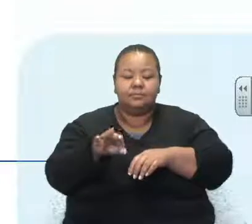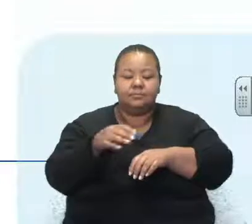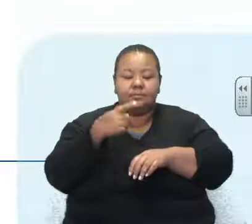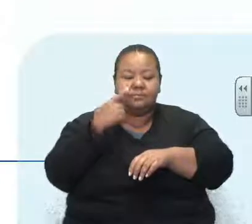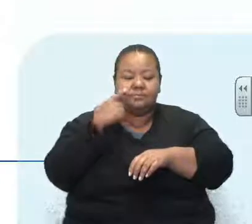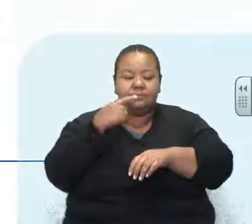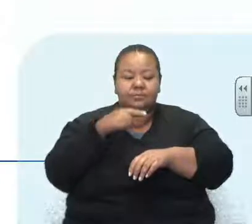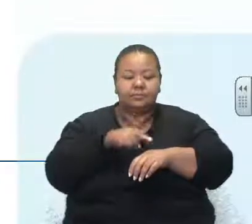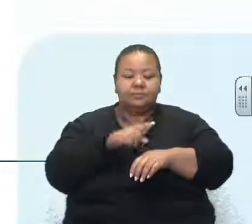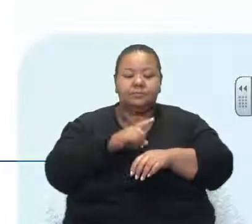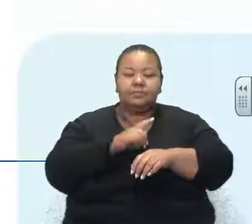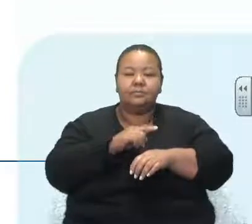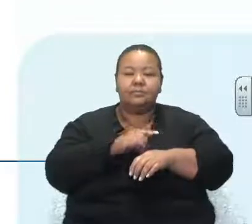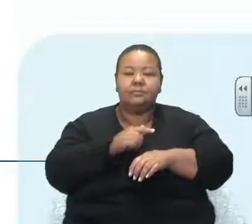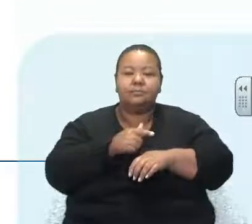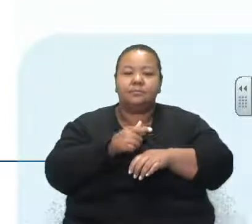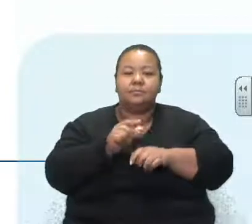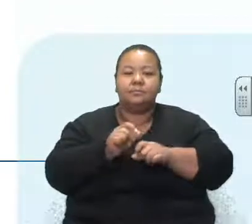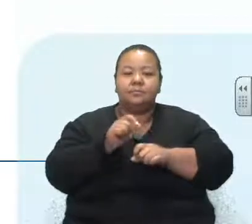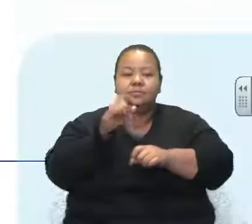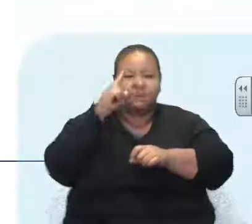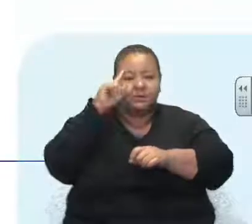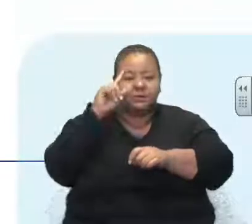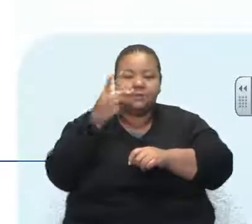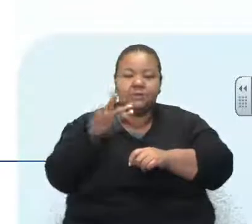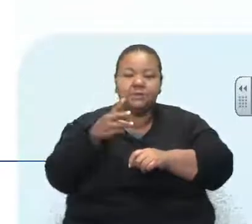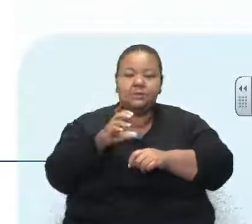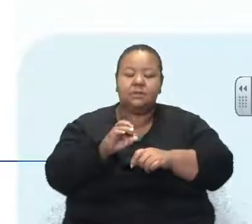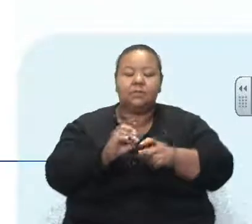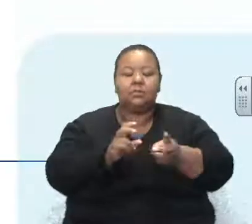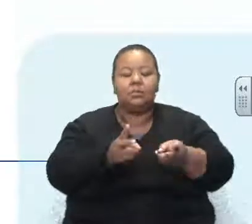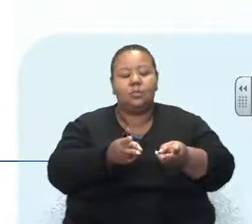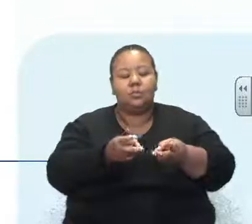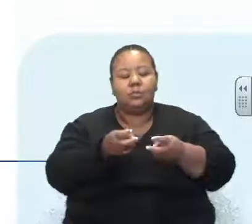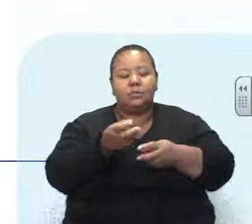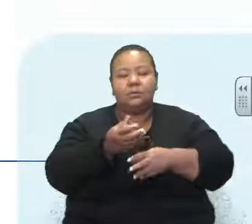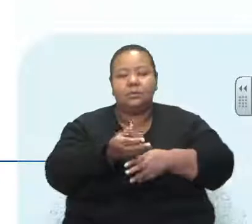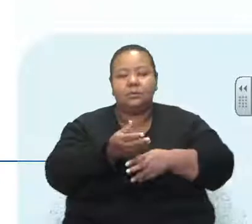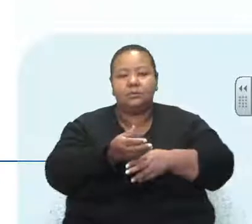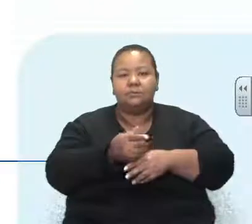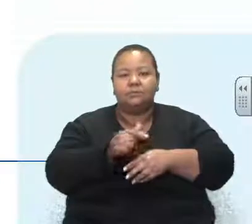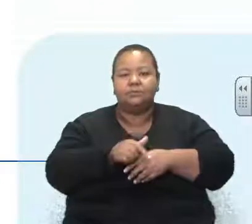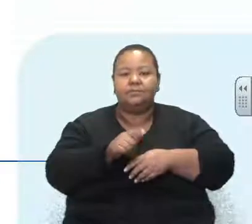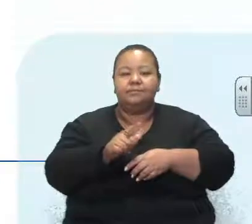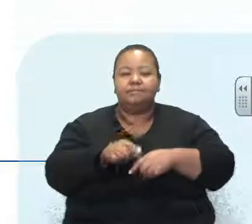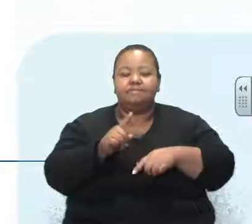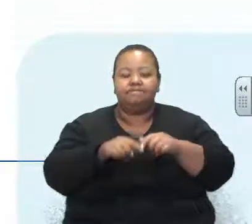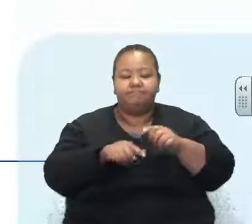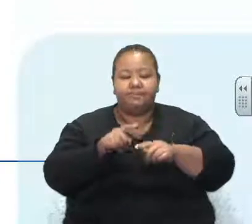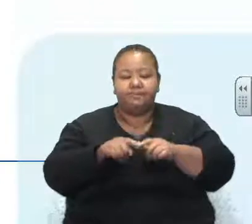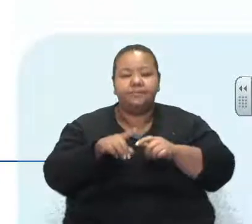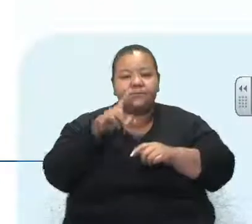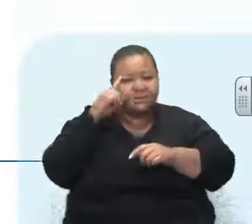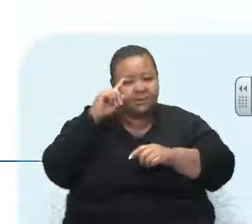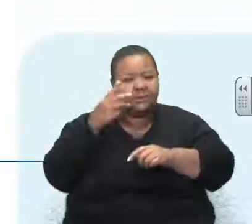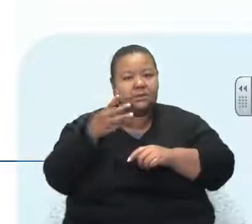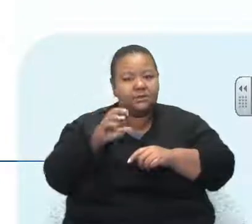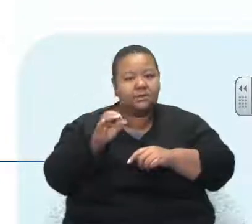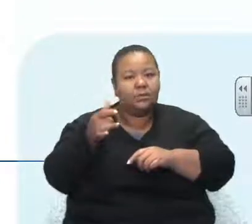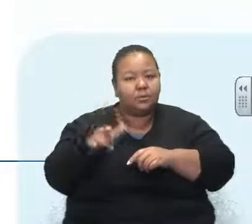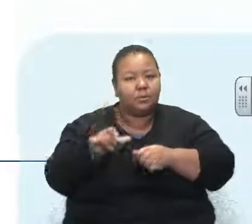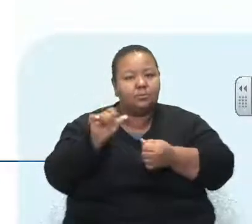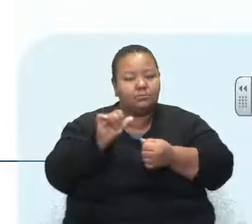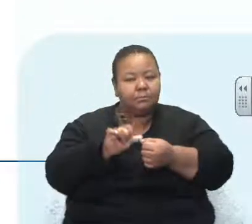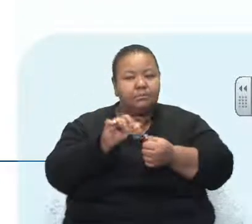definidos entre as partes, né? Então eu vou definir que dia 30 eu ia coletar ali a mercadoria, e dia 30 foi de fato